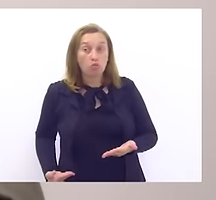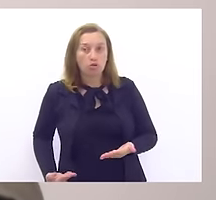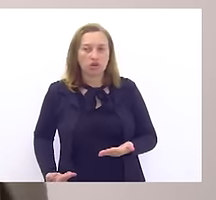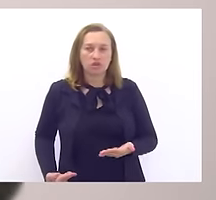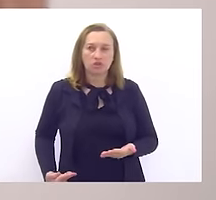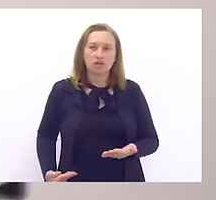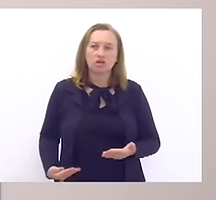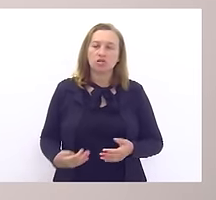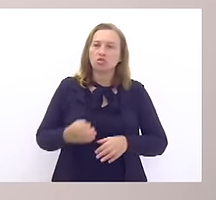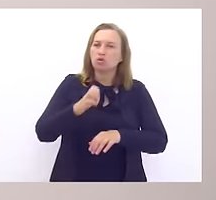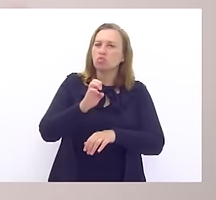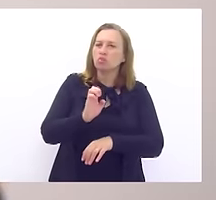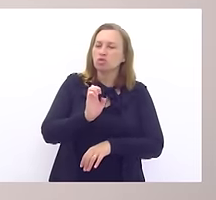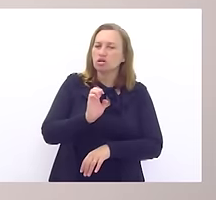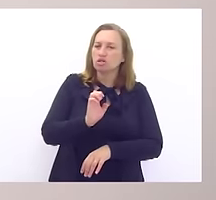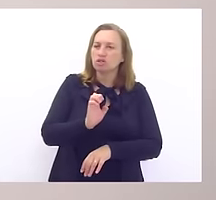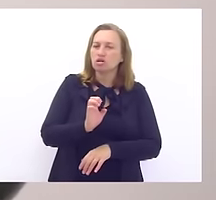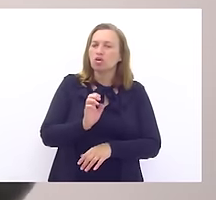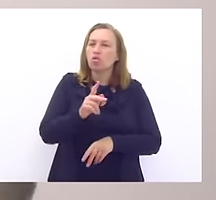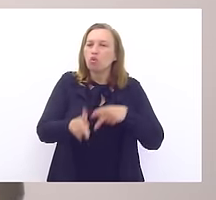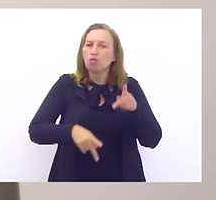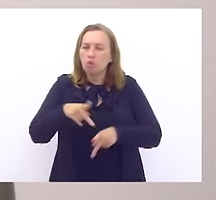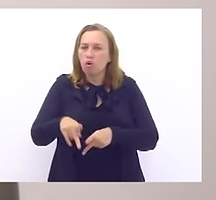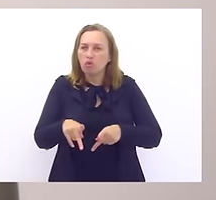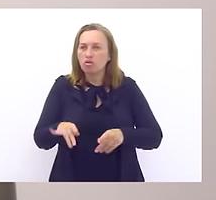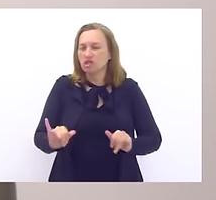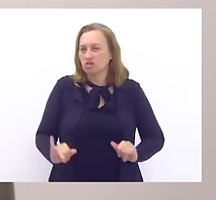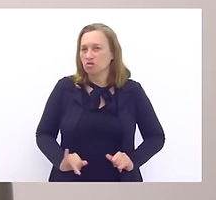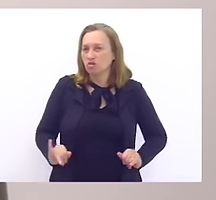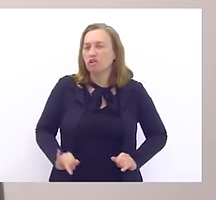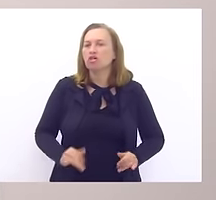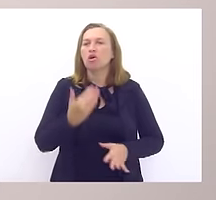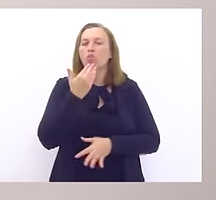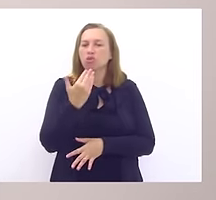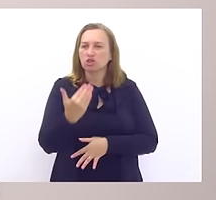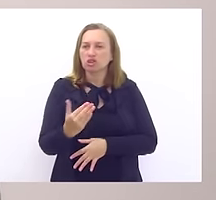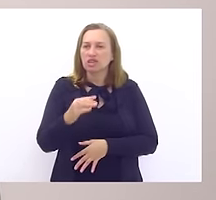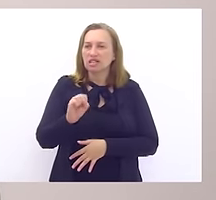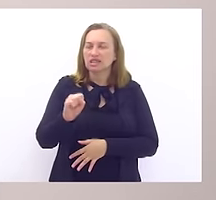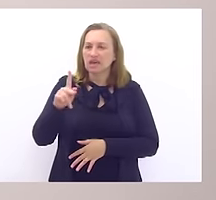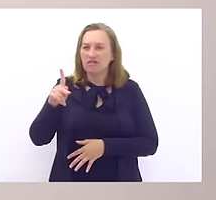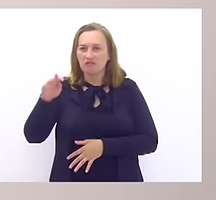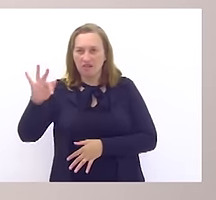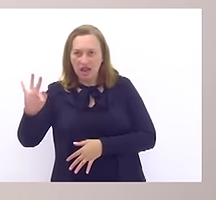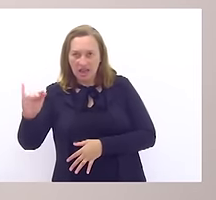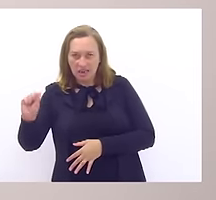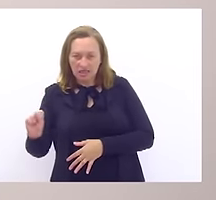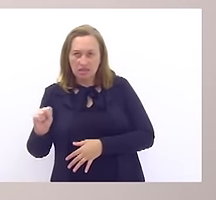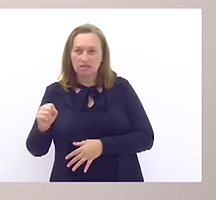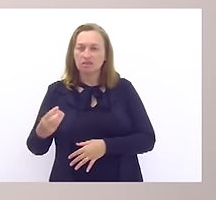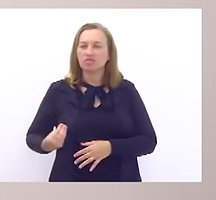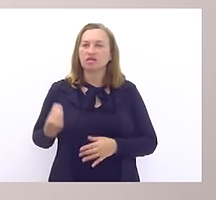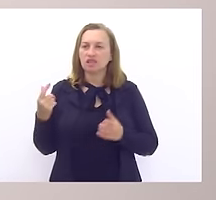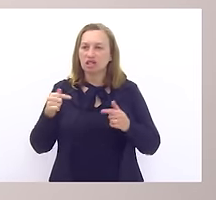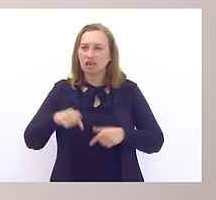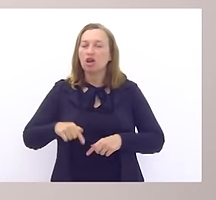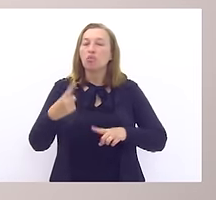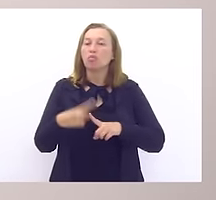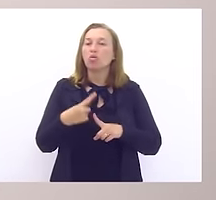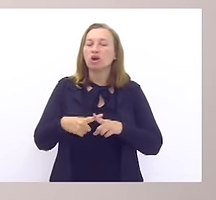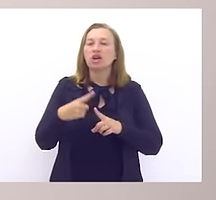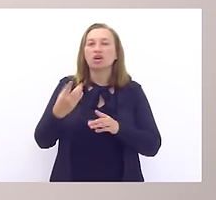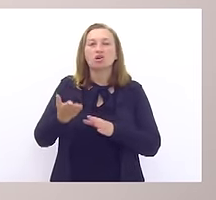o horário público está sendo lesado e eu pedi que você faz se fizesse Presente porque antigamente